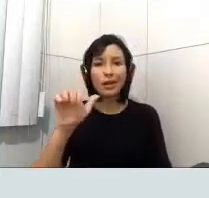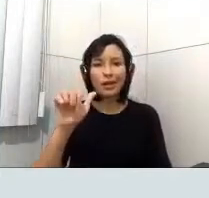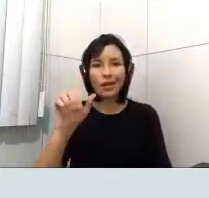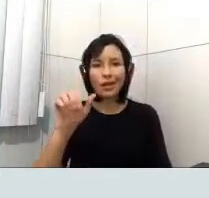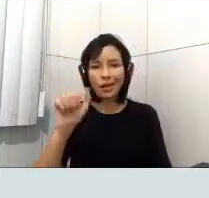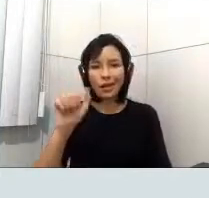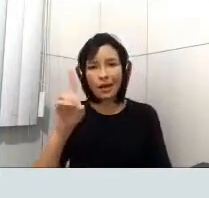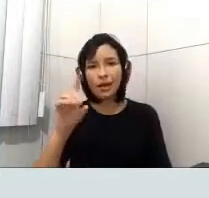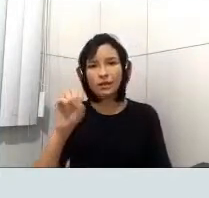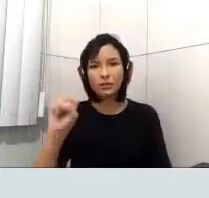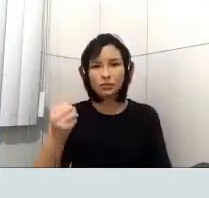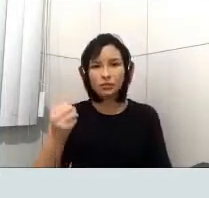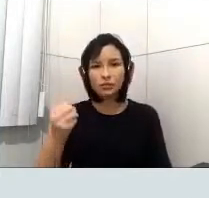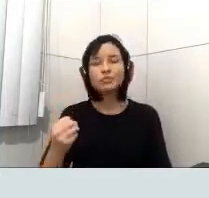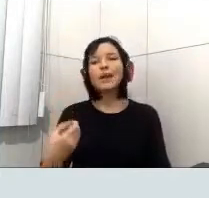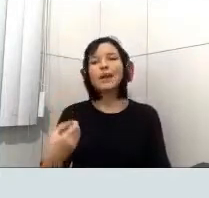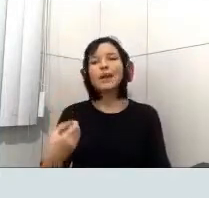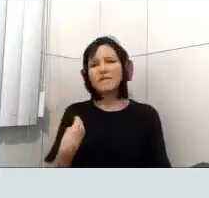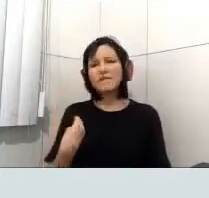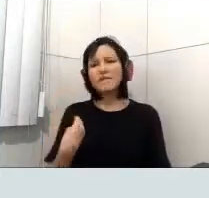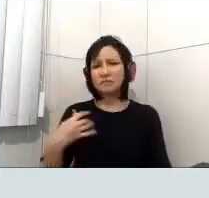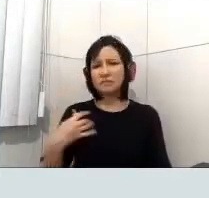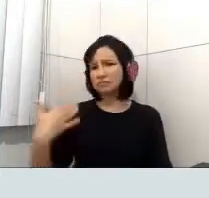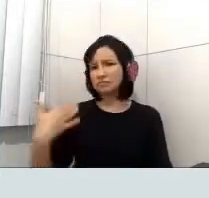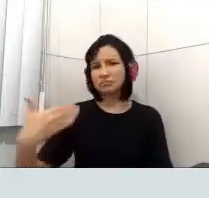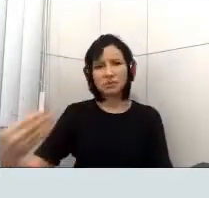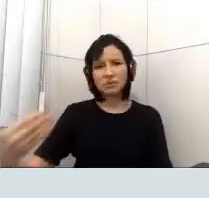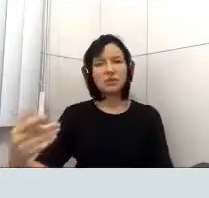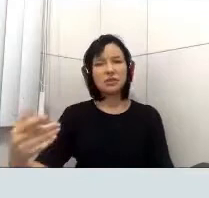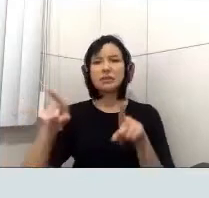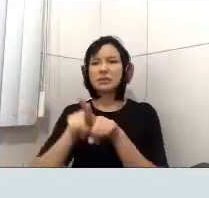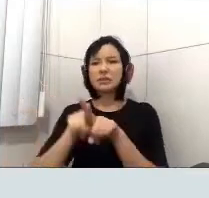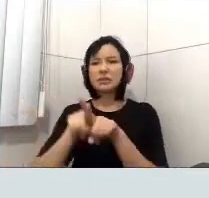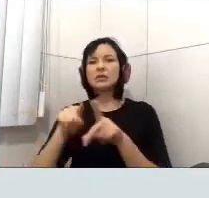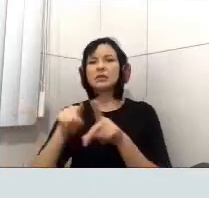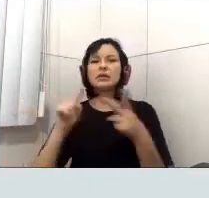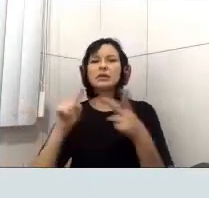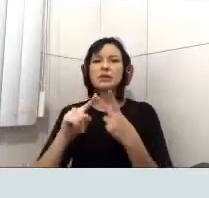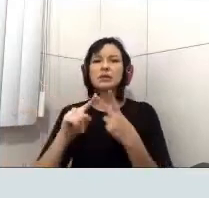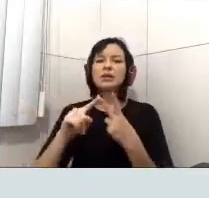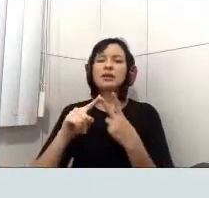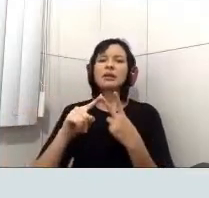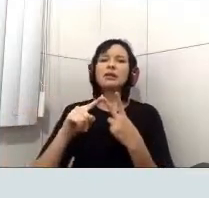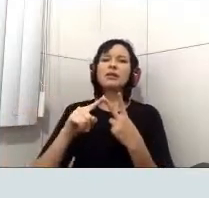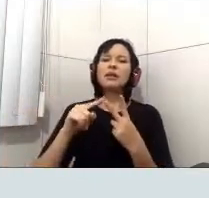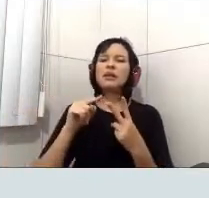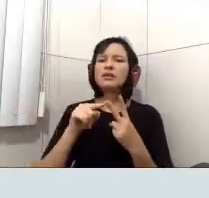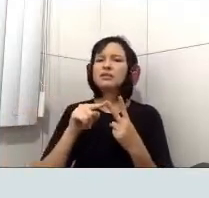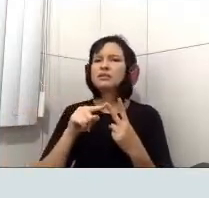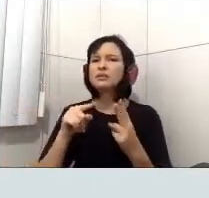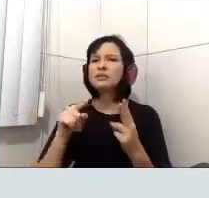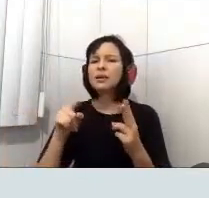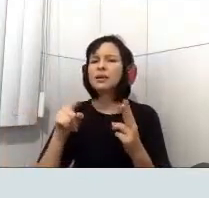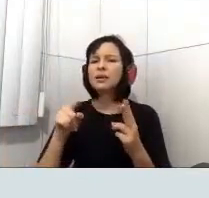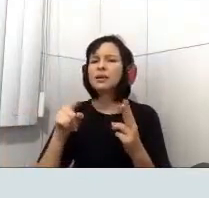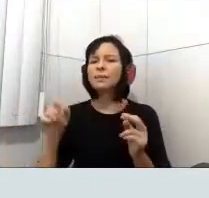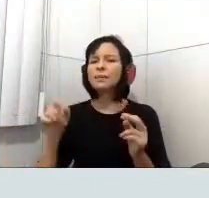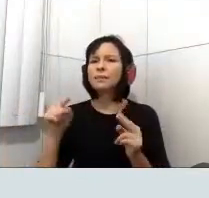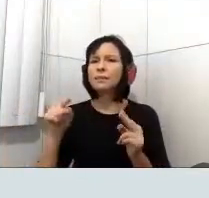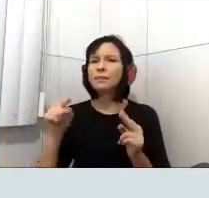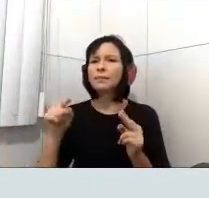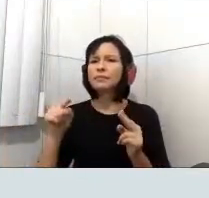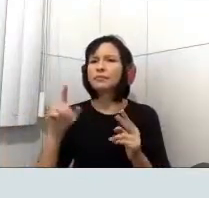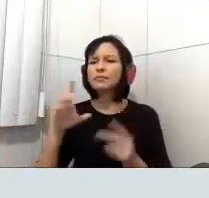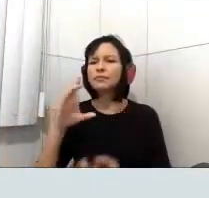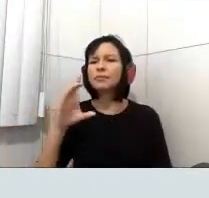o postulado da determinação. Esse postulado da determinação, nós vamos